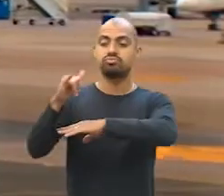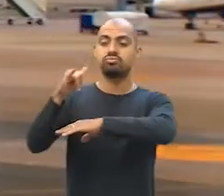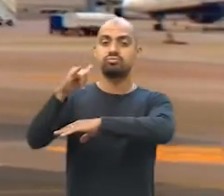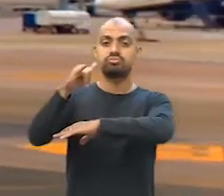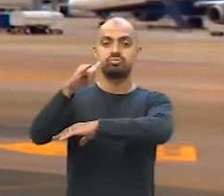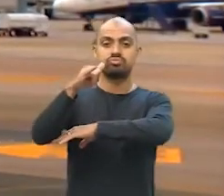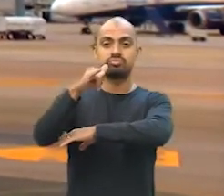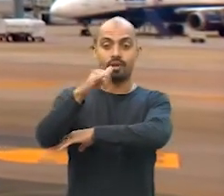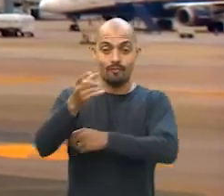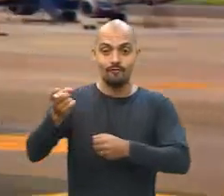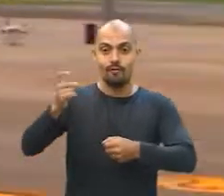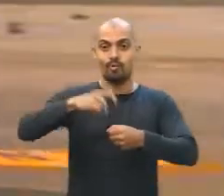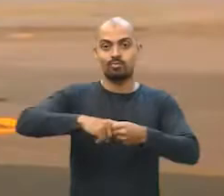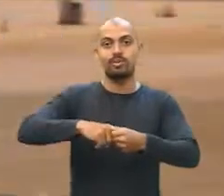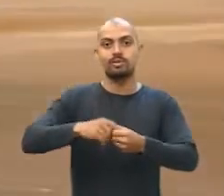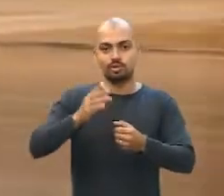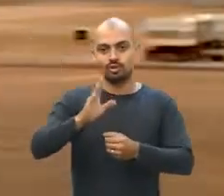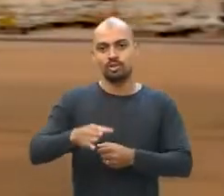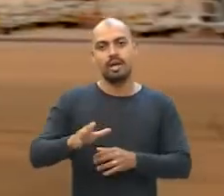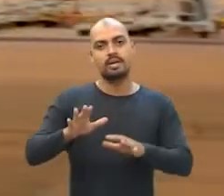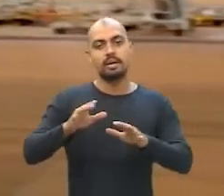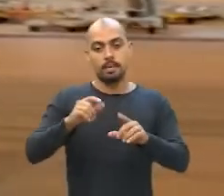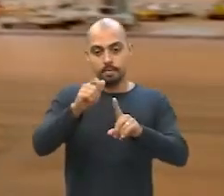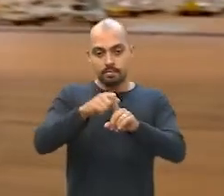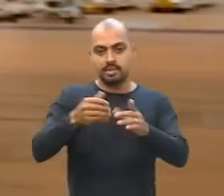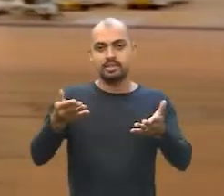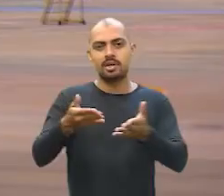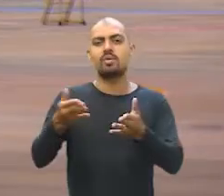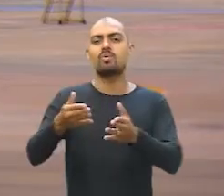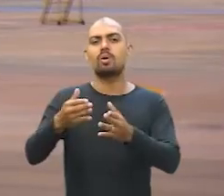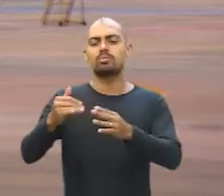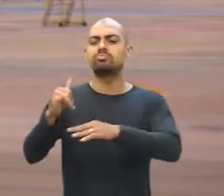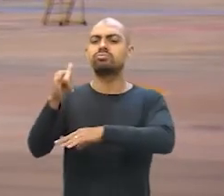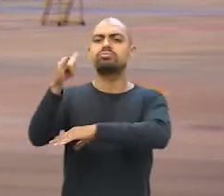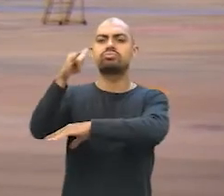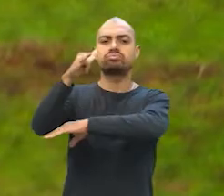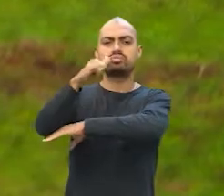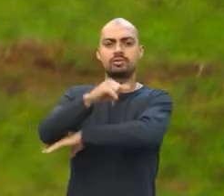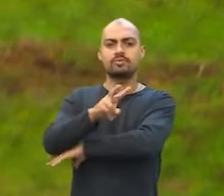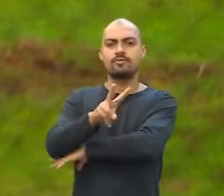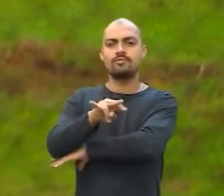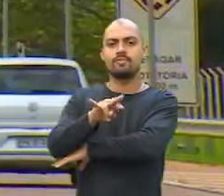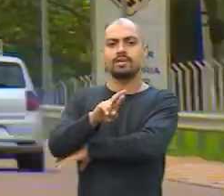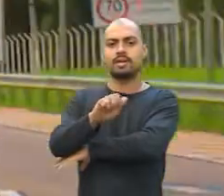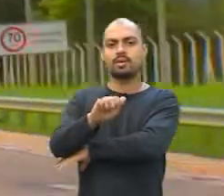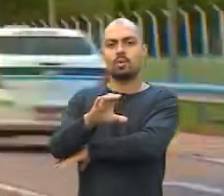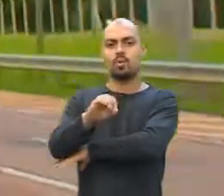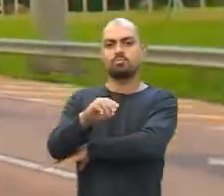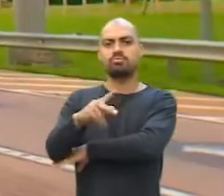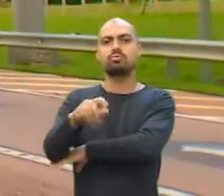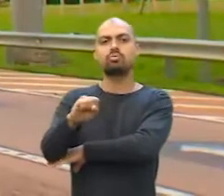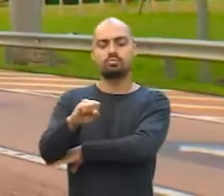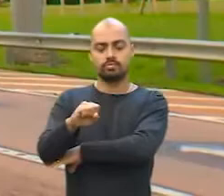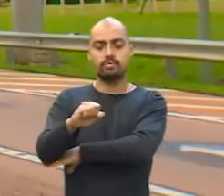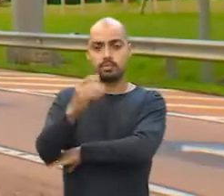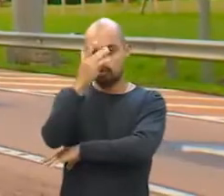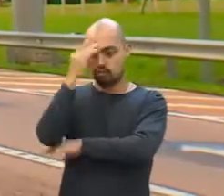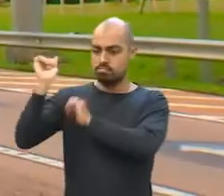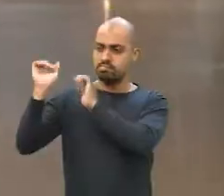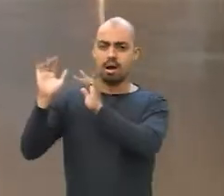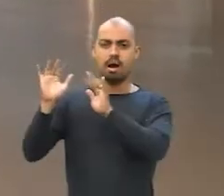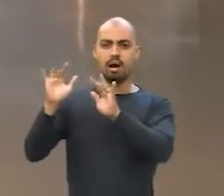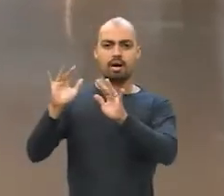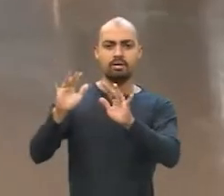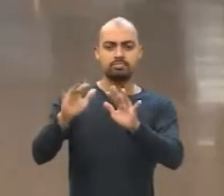Aos poucos, os voos estão tomando fôlego outra vez. Só neste mês, o Aeroporto Internacional de